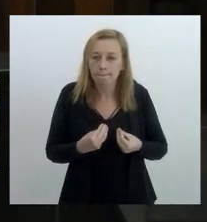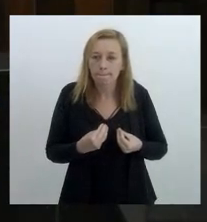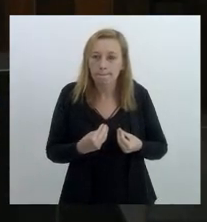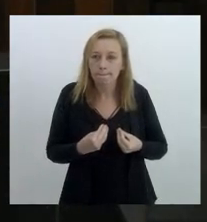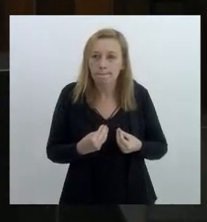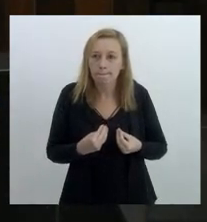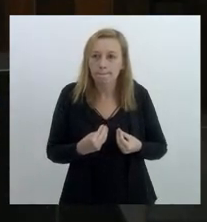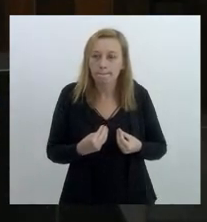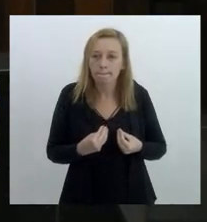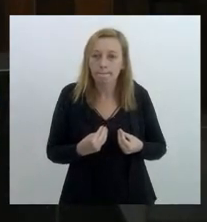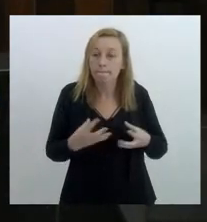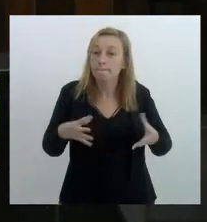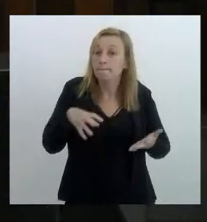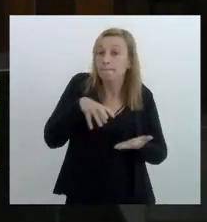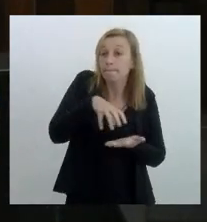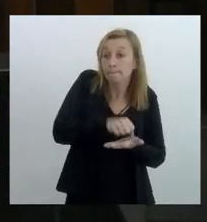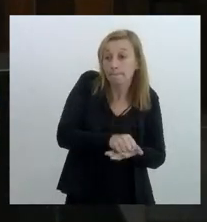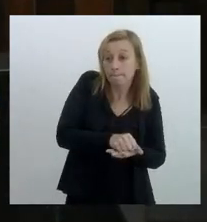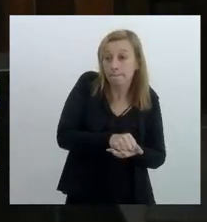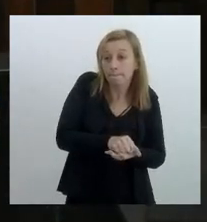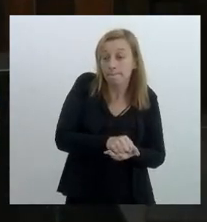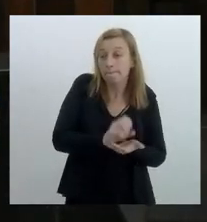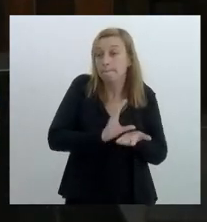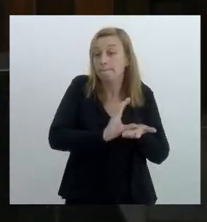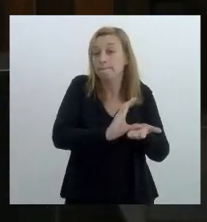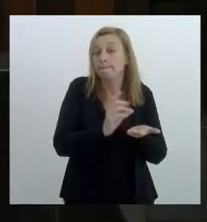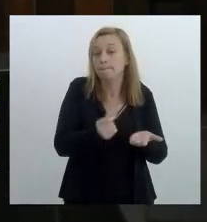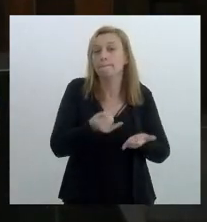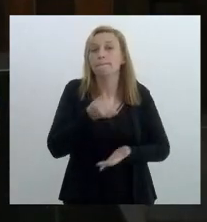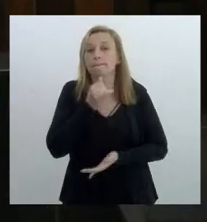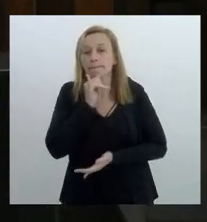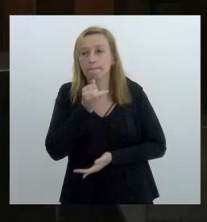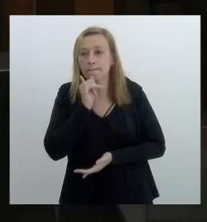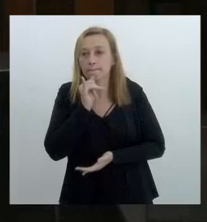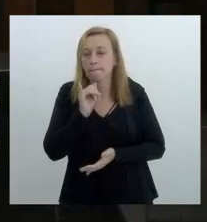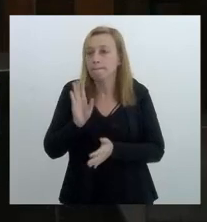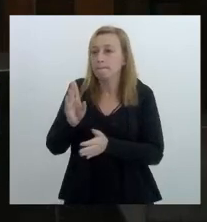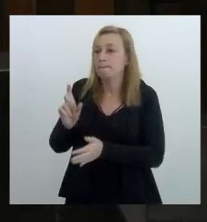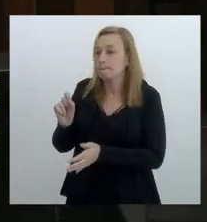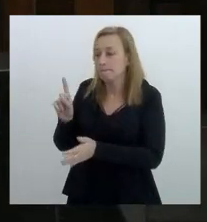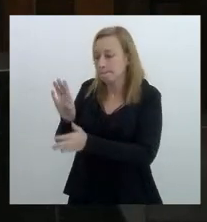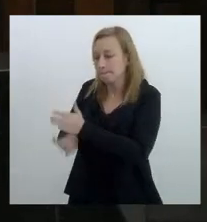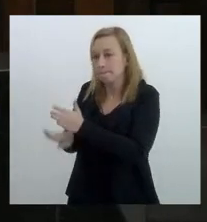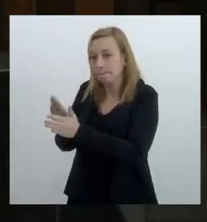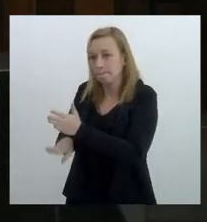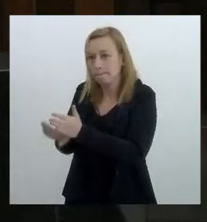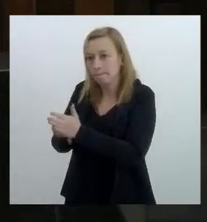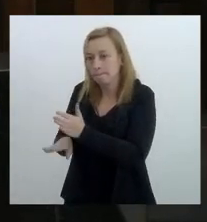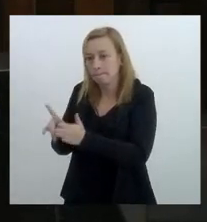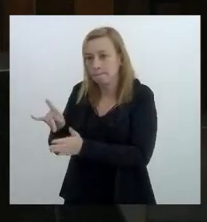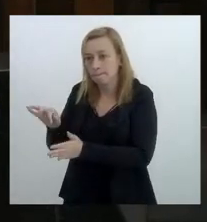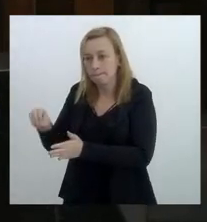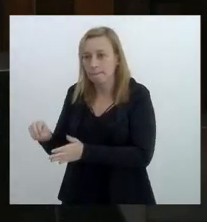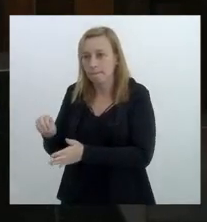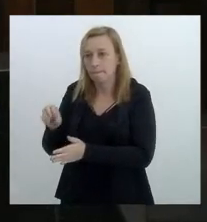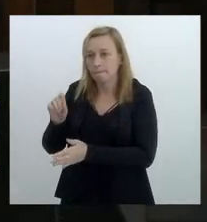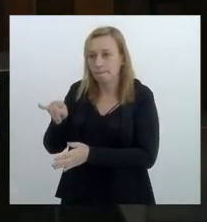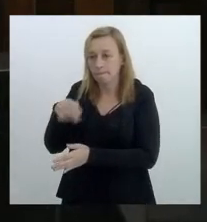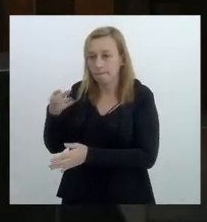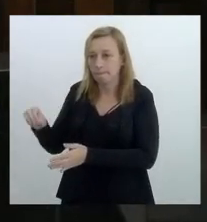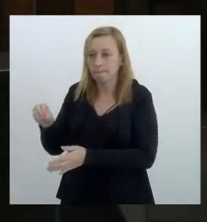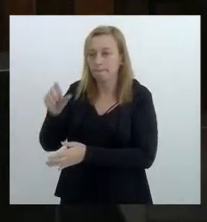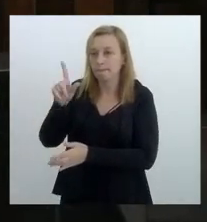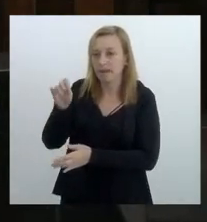ficar o registro desses recursos? Por exemplo, o que é gasto com os encargos da Operação Delaware?